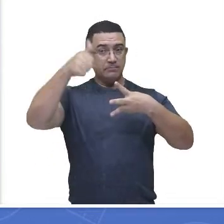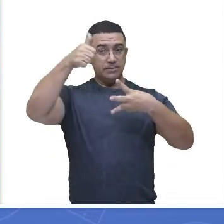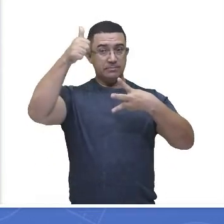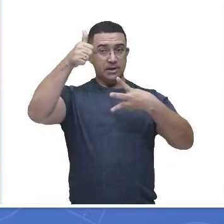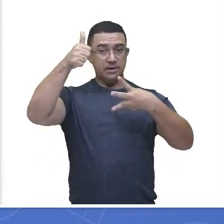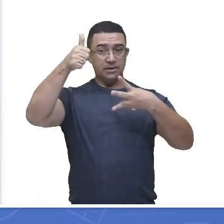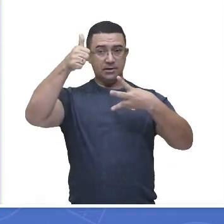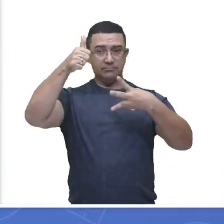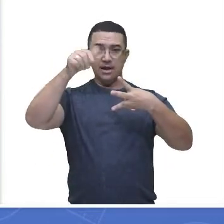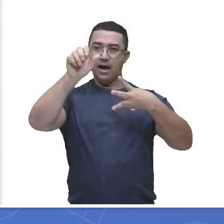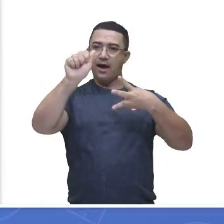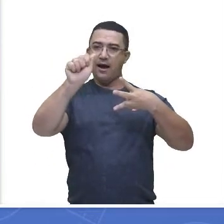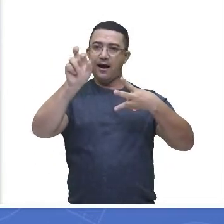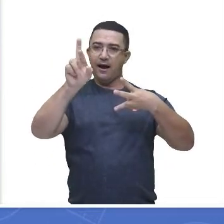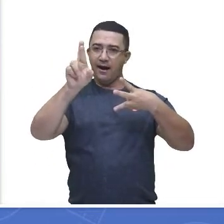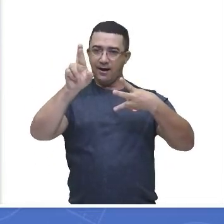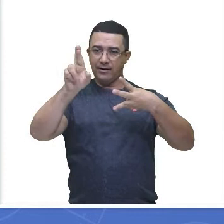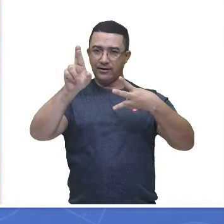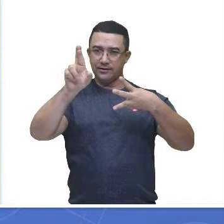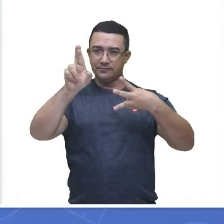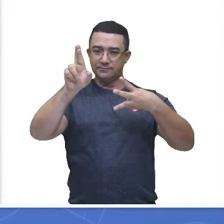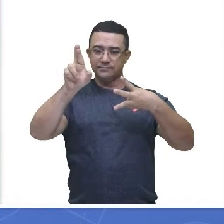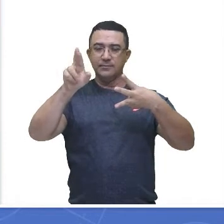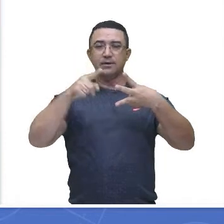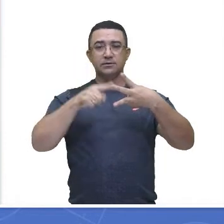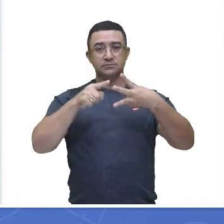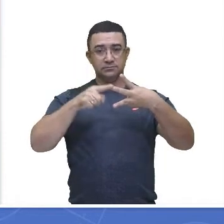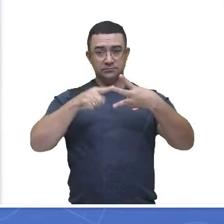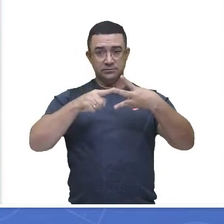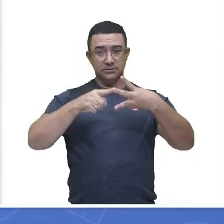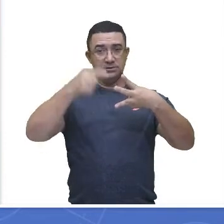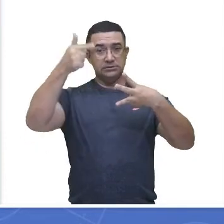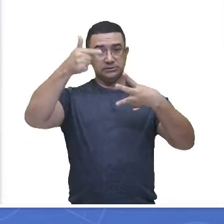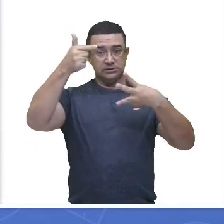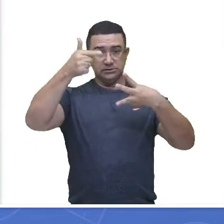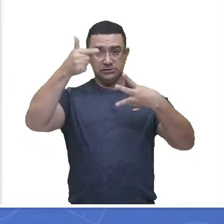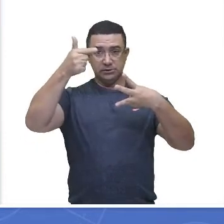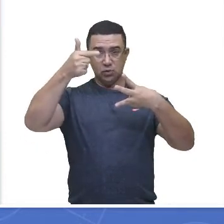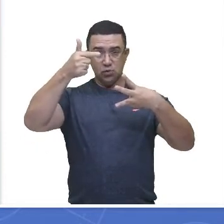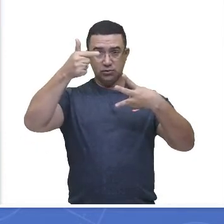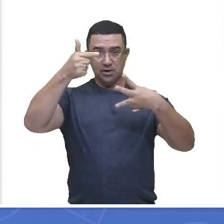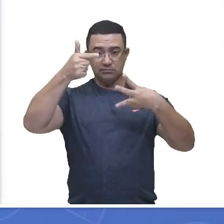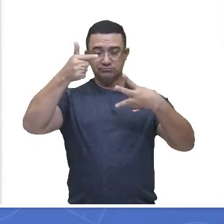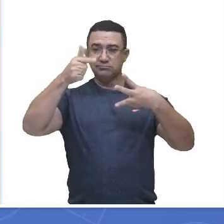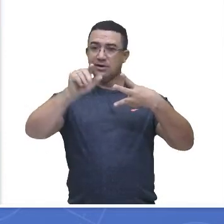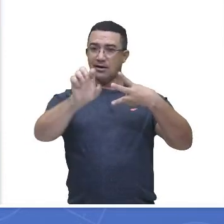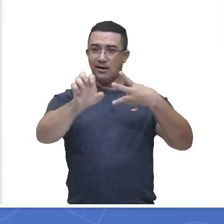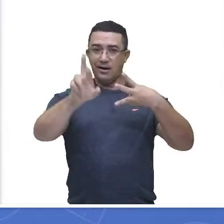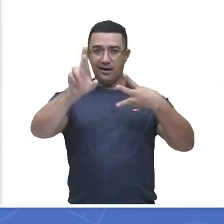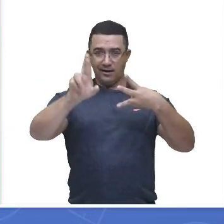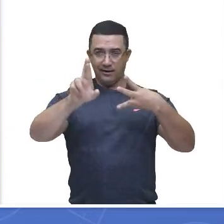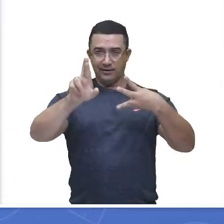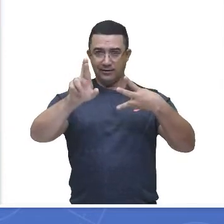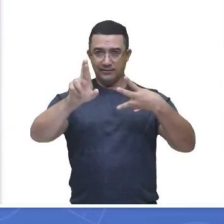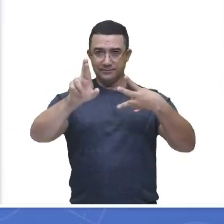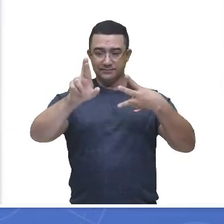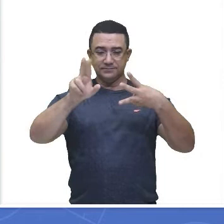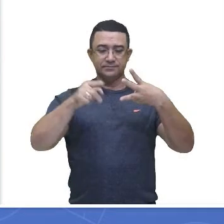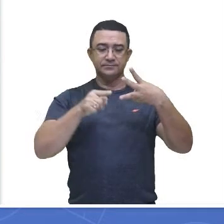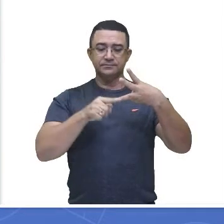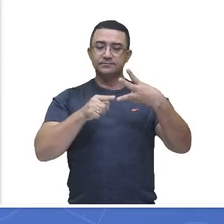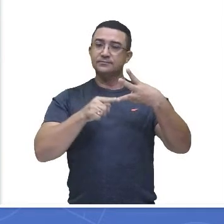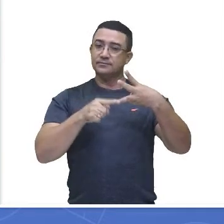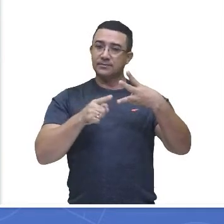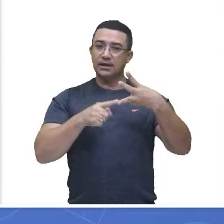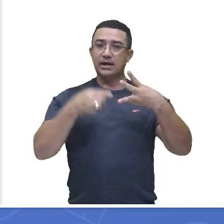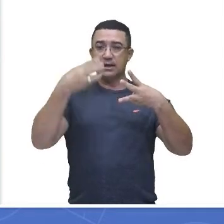os verbos terminados em AR. Verbos de segunda conjugação, que são os verbos terminados em